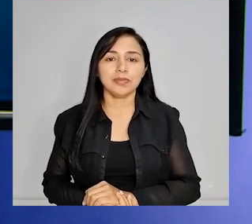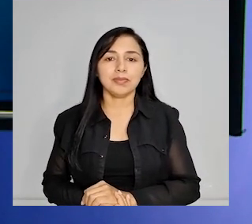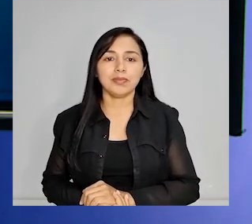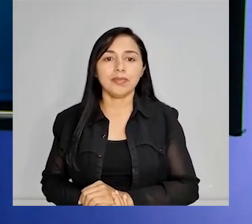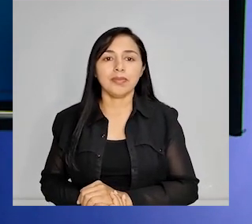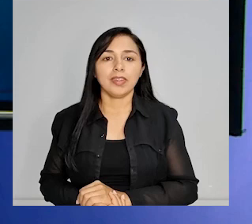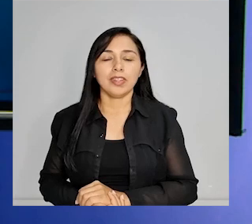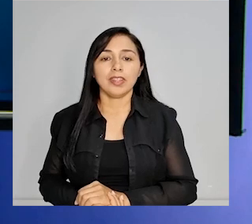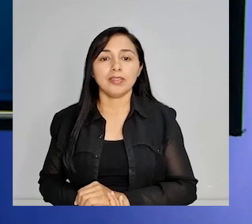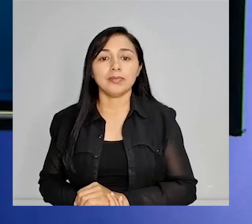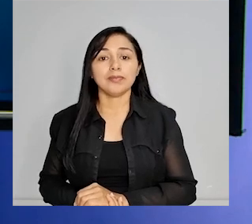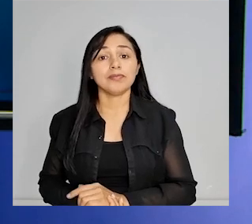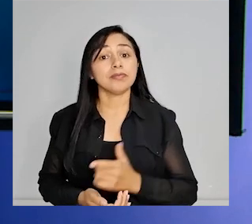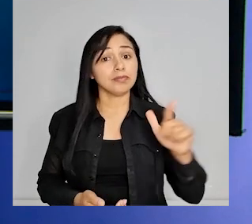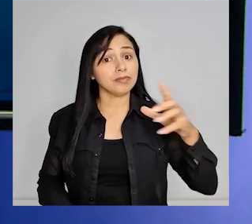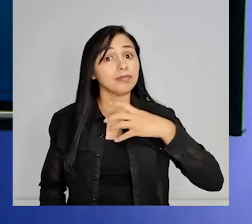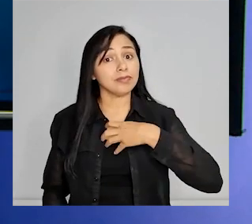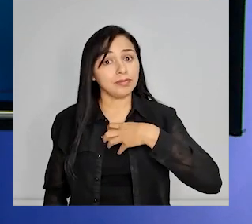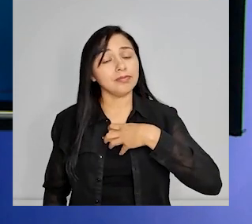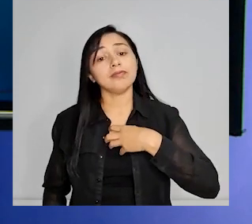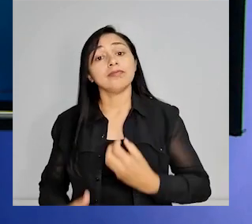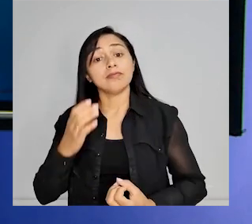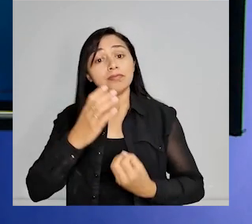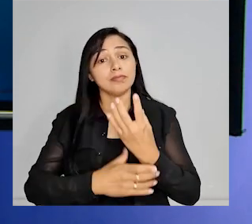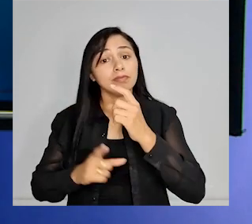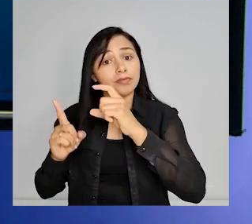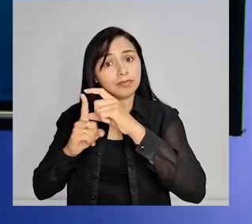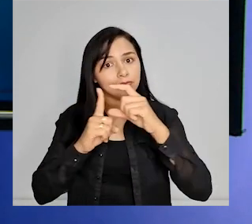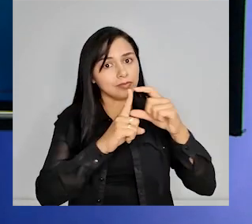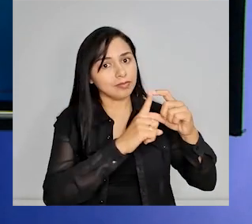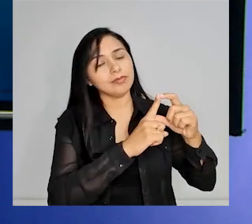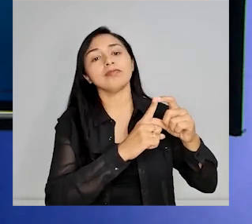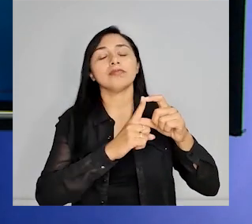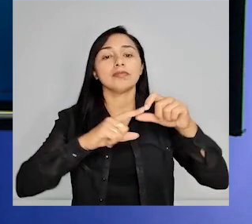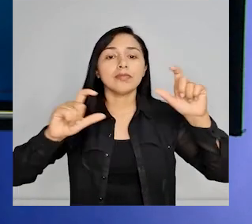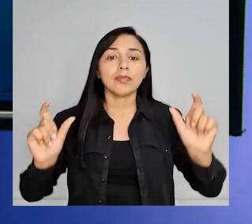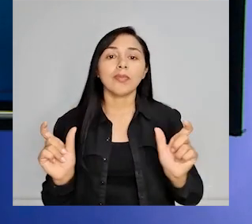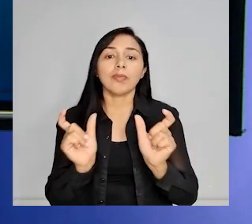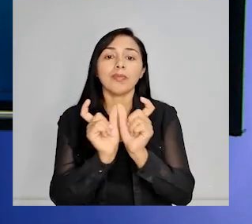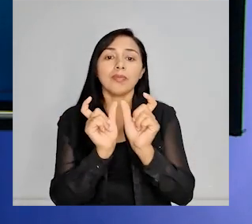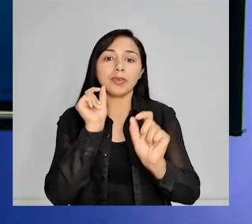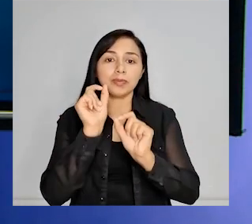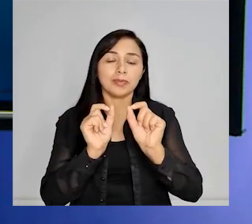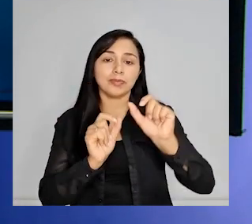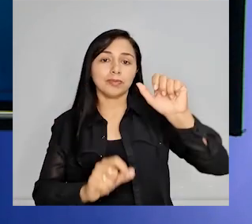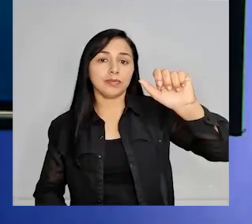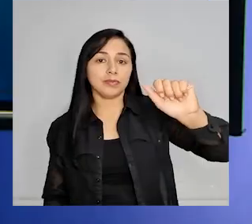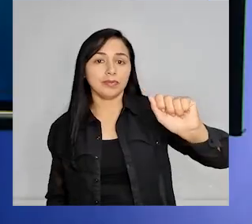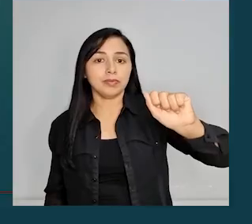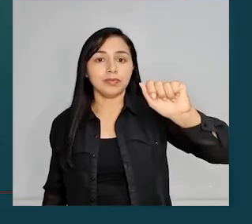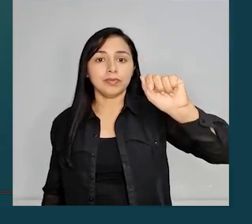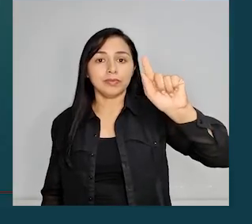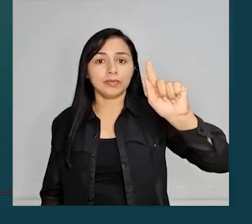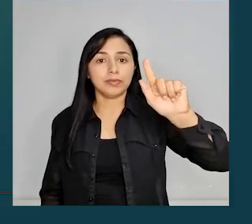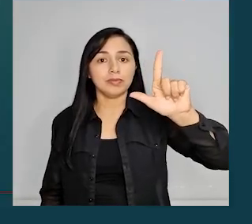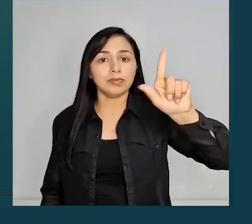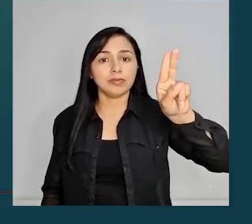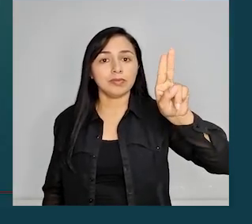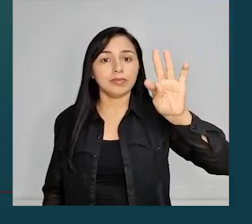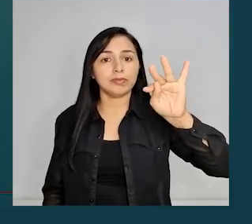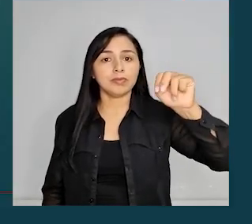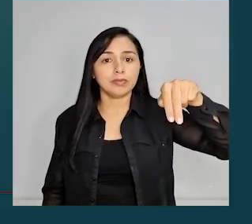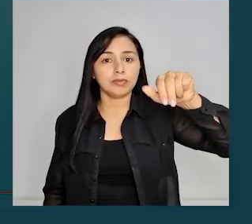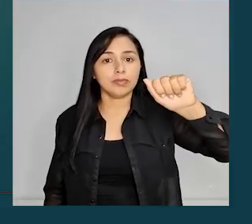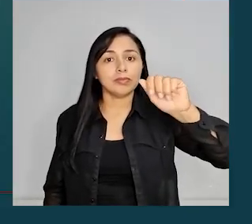O nosso próximo processo de formação por composição é a chamada aglutinação. A composição